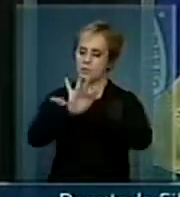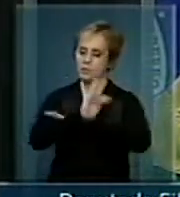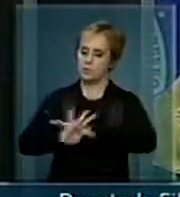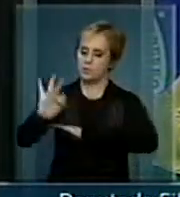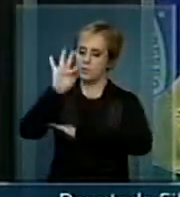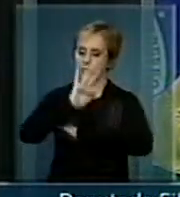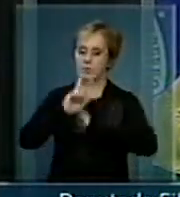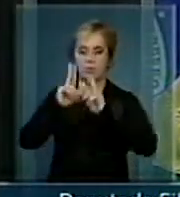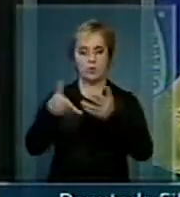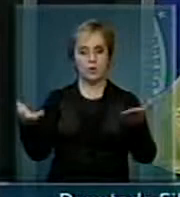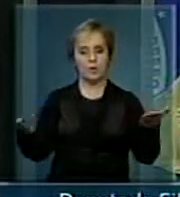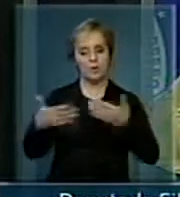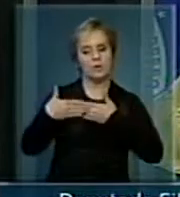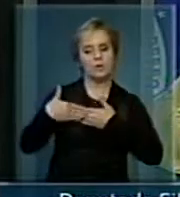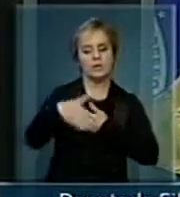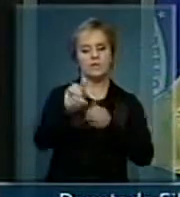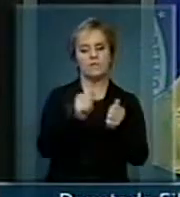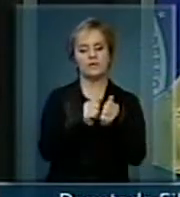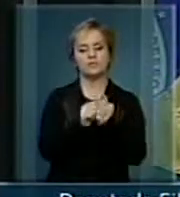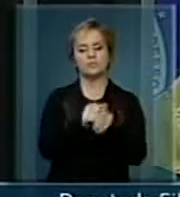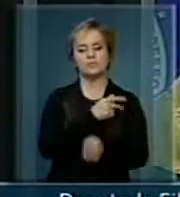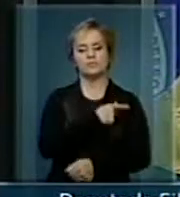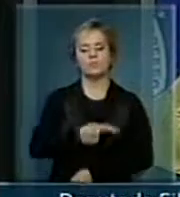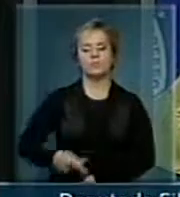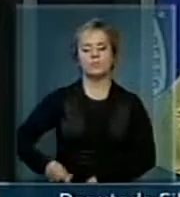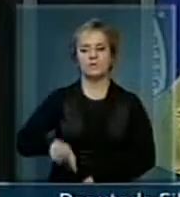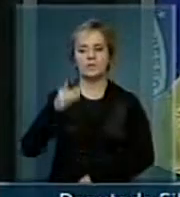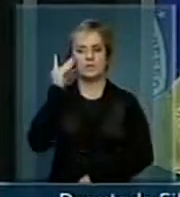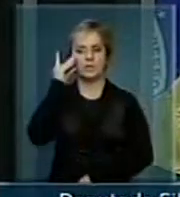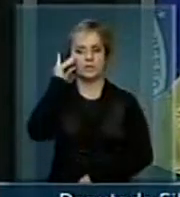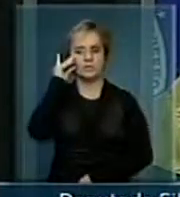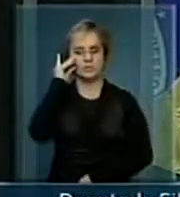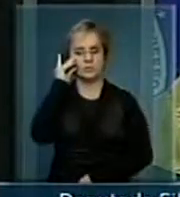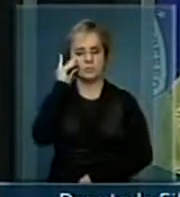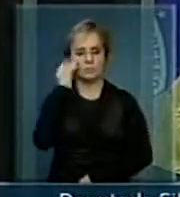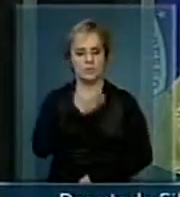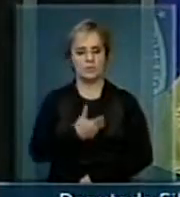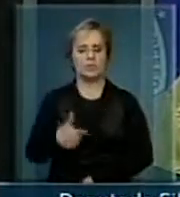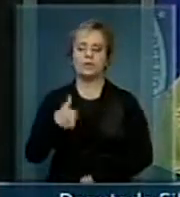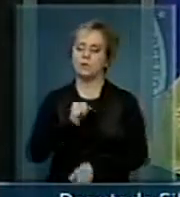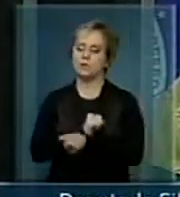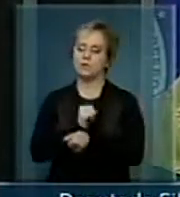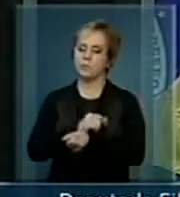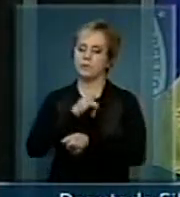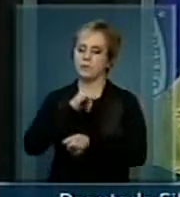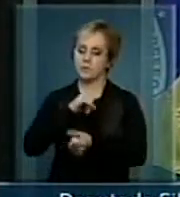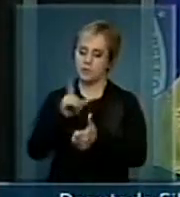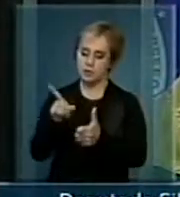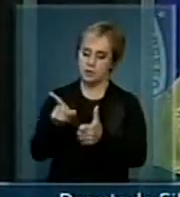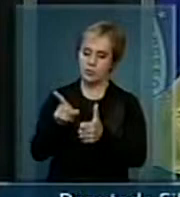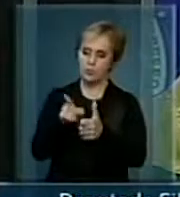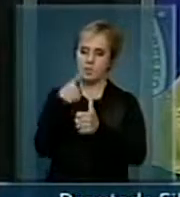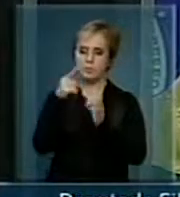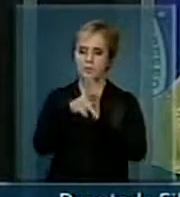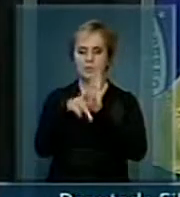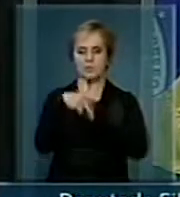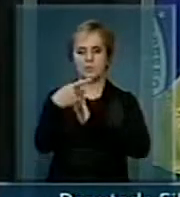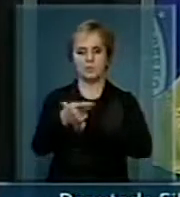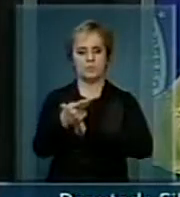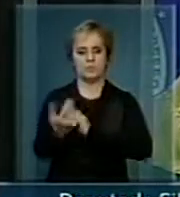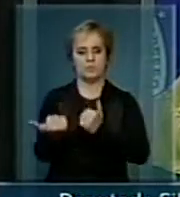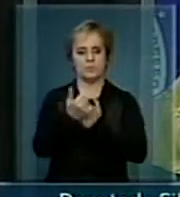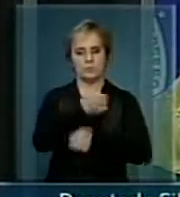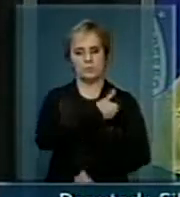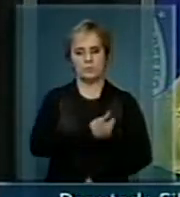como vai ser criado agora no governo da presidenta Dilma, que eu espero que seja o primeiro dos seus mandatos na presidência da